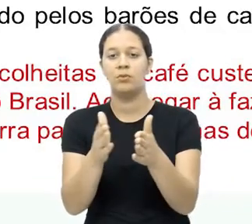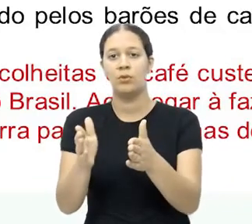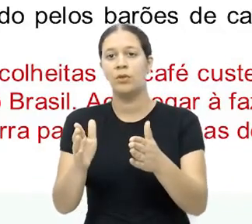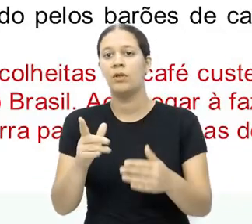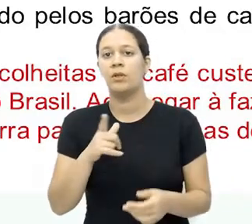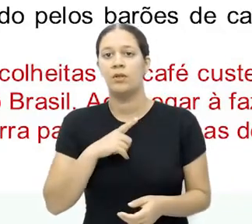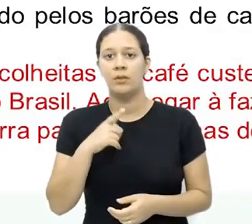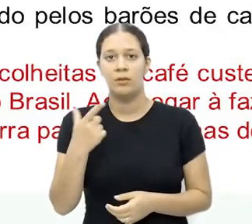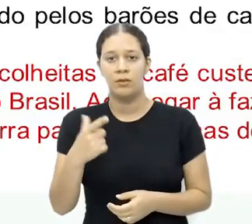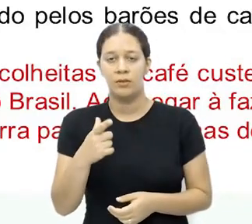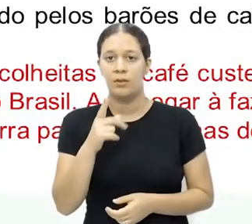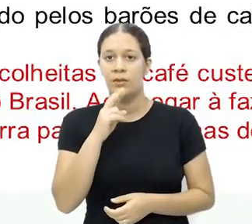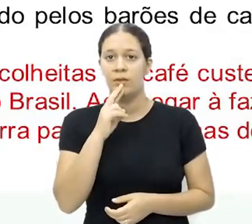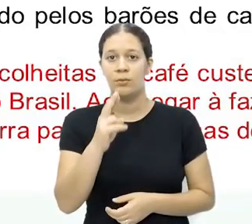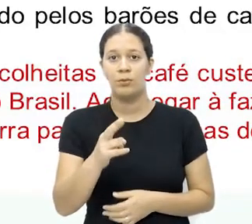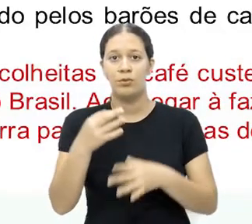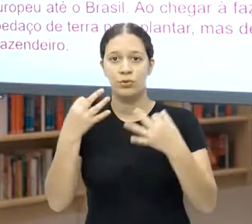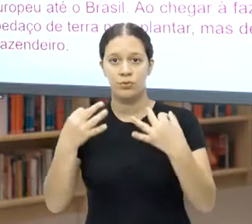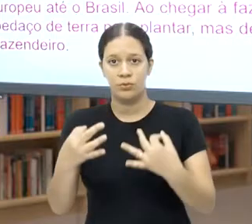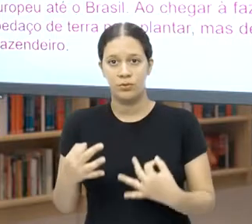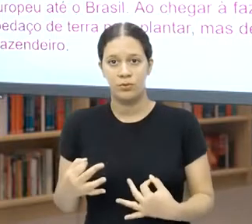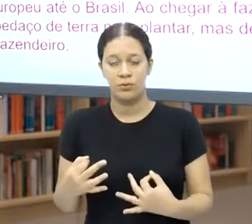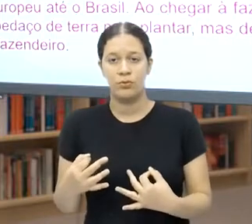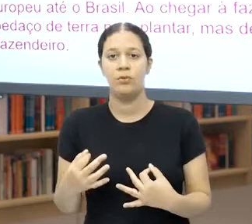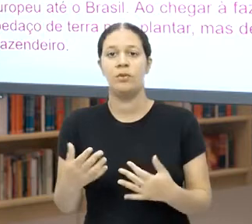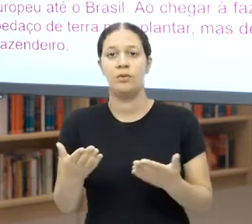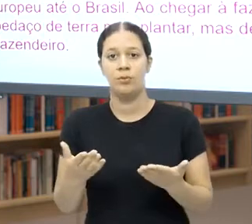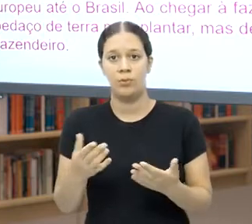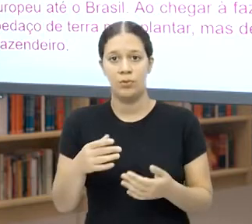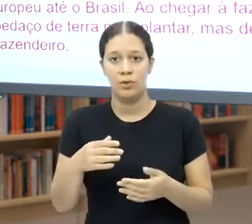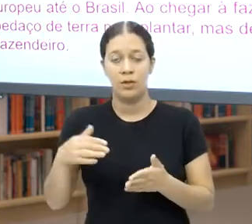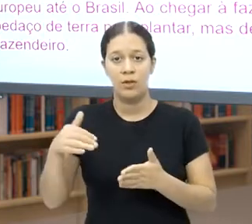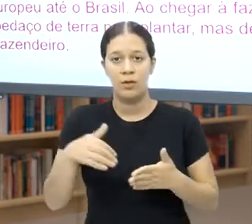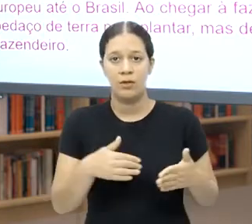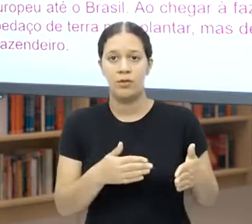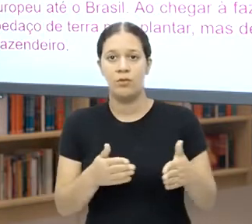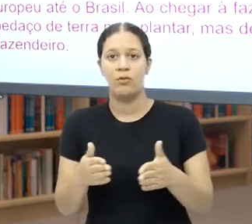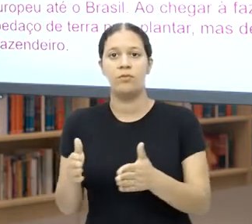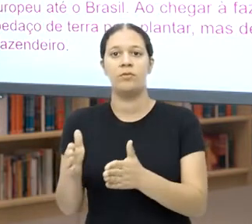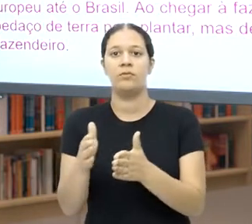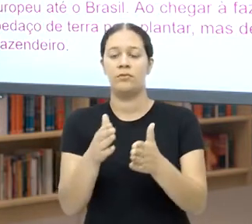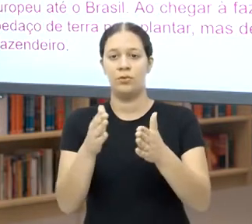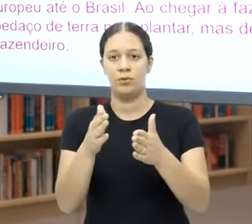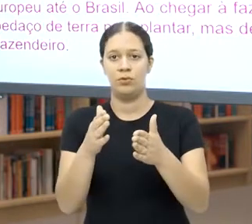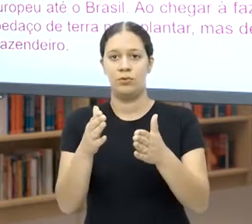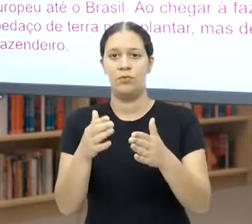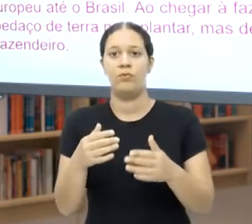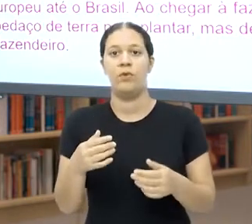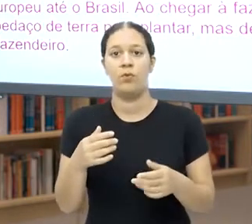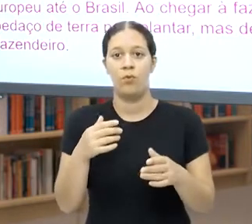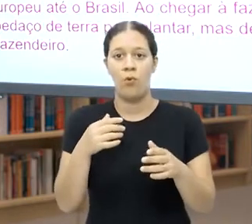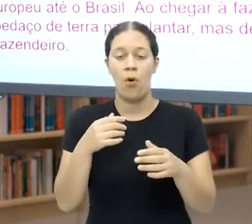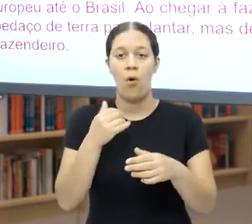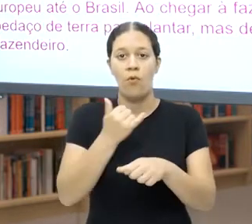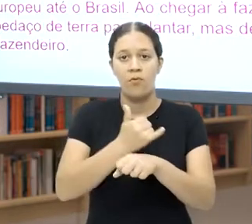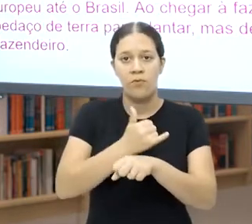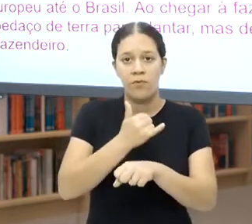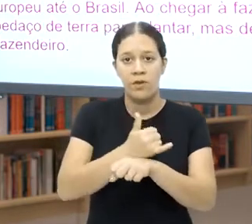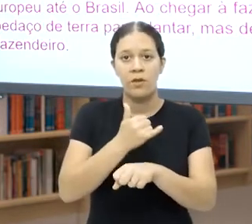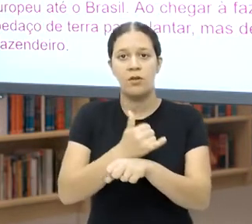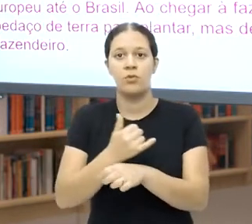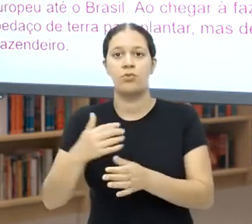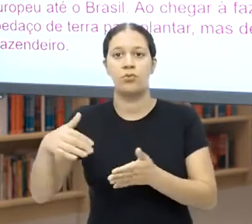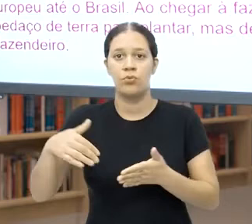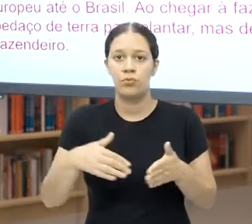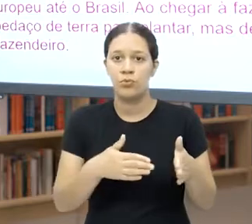nós vamos ver, a resposta correta é o setor de transporte ferroviário. O ferro, estrada de